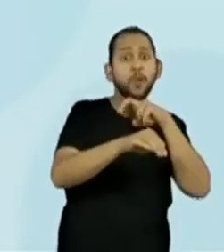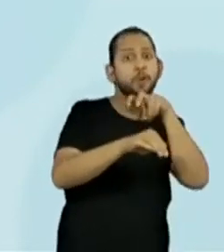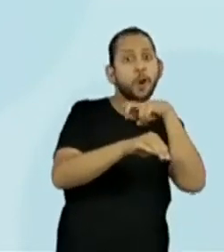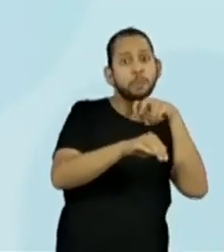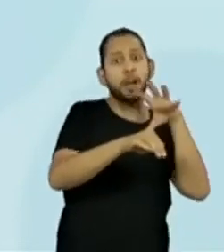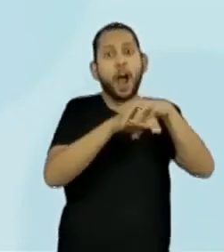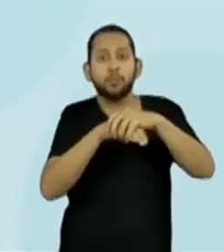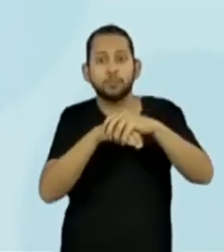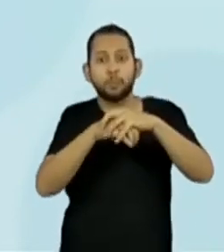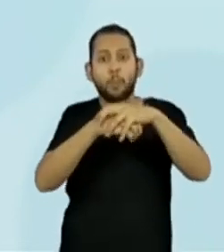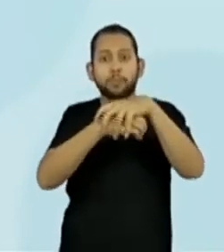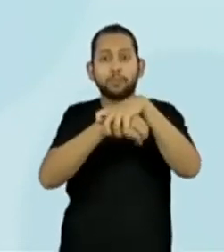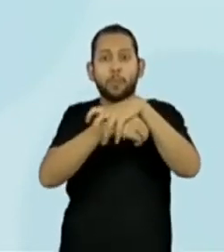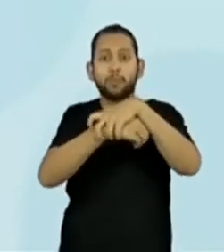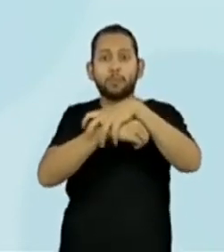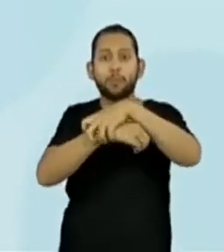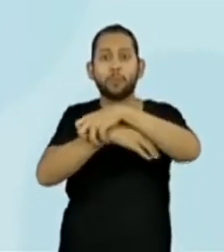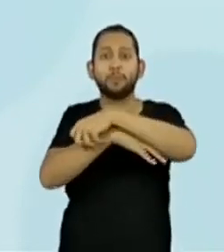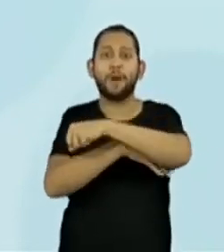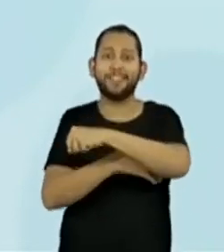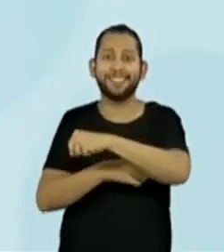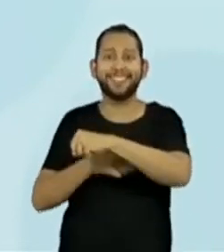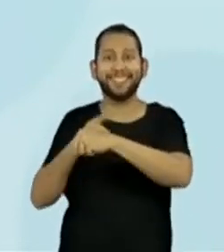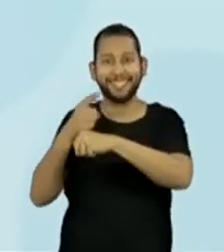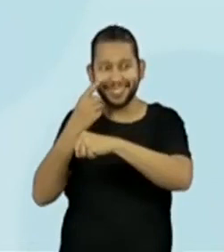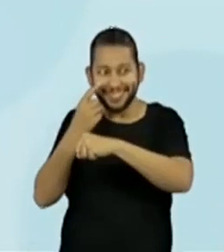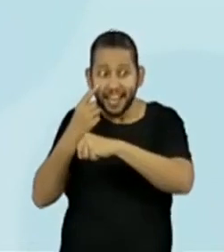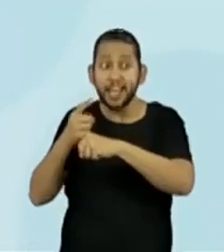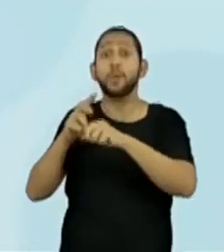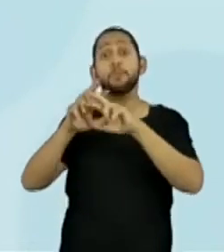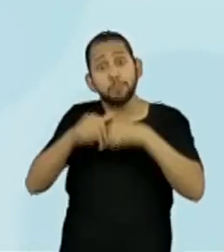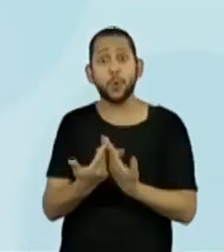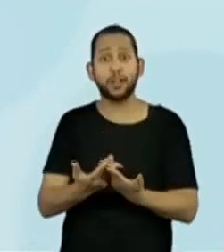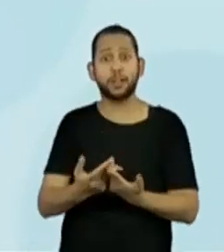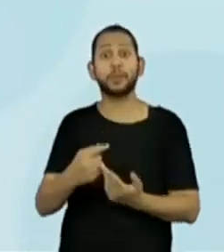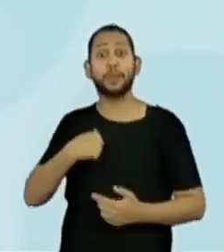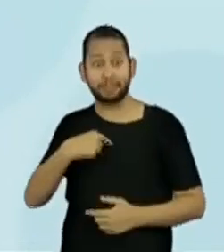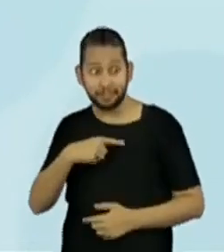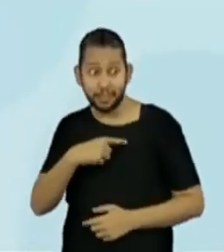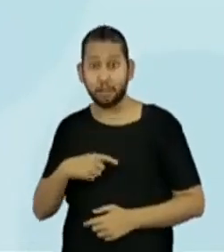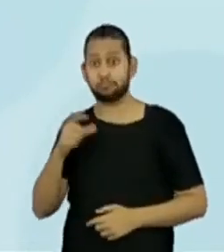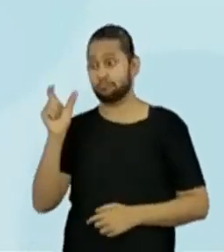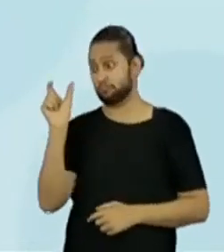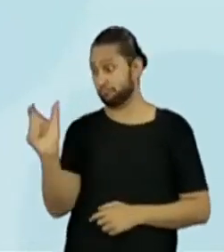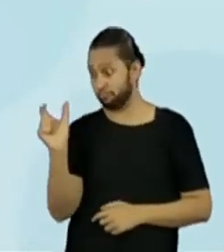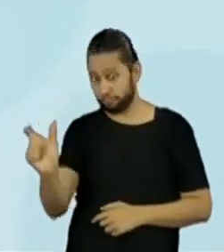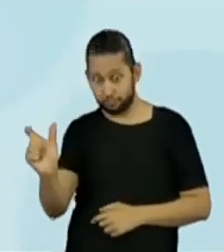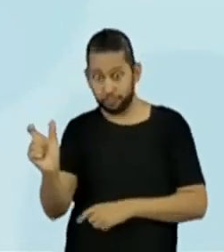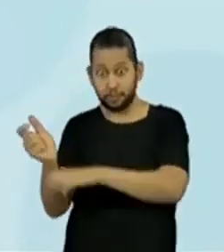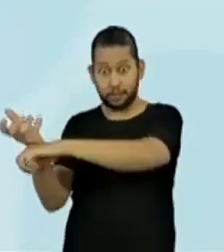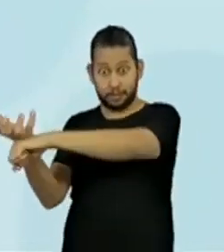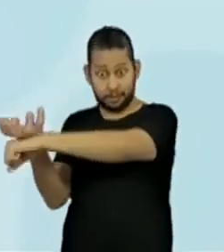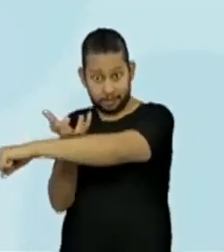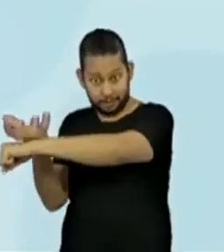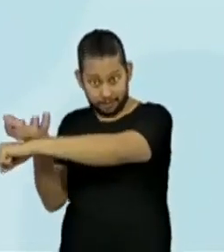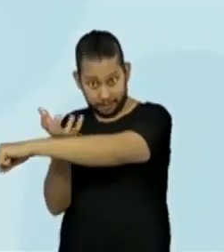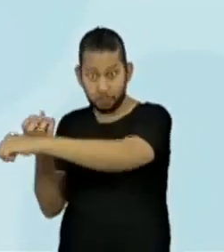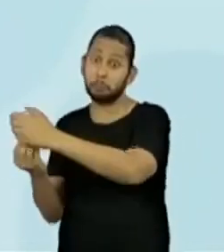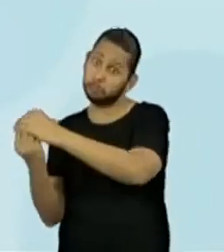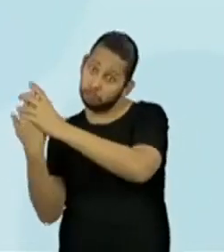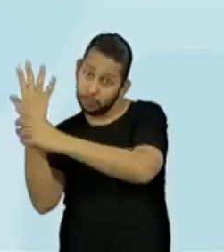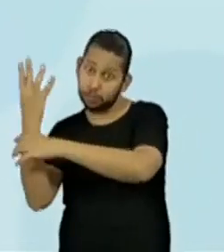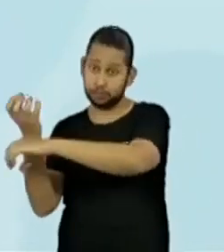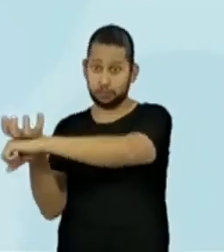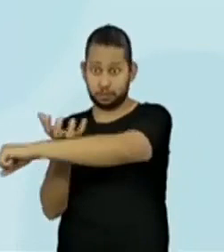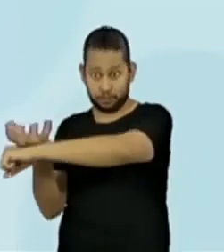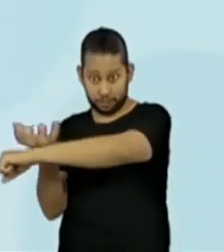cobra. Então, nessa primeira cadeia alimentar, nós temos a grama, que é uma planta,